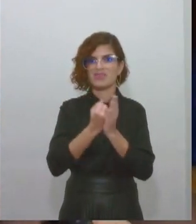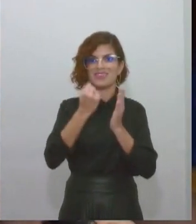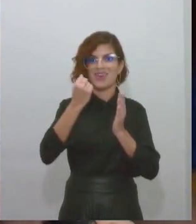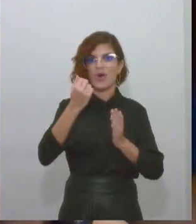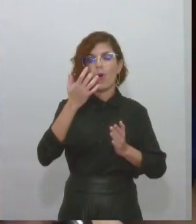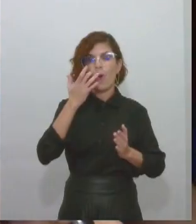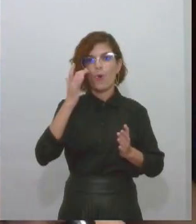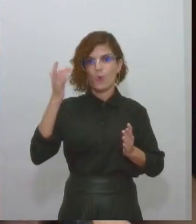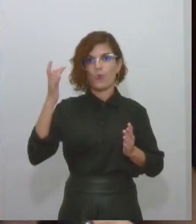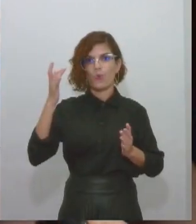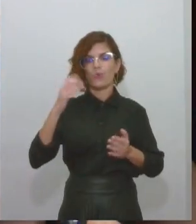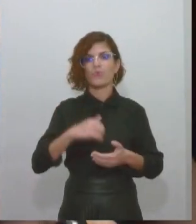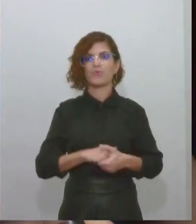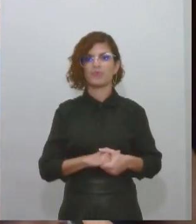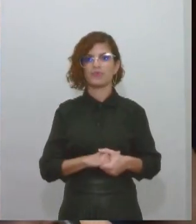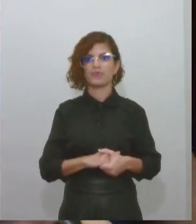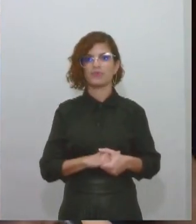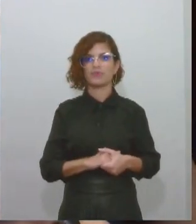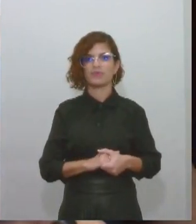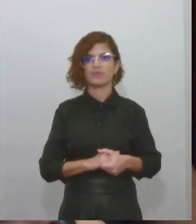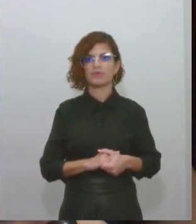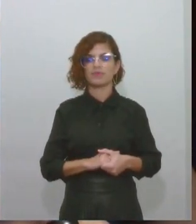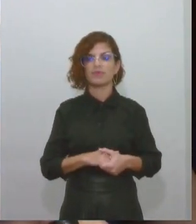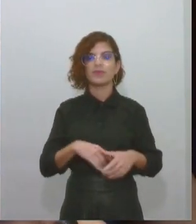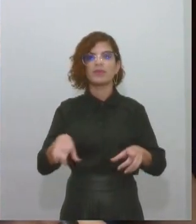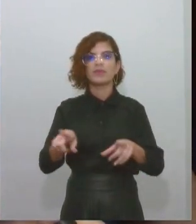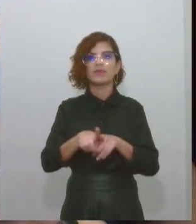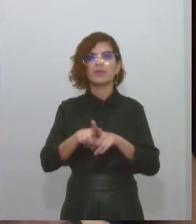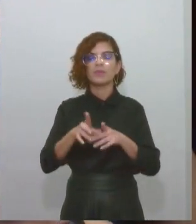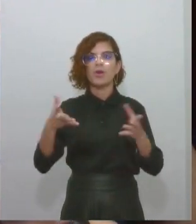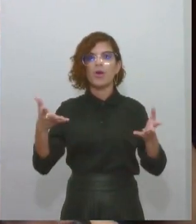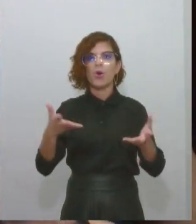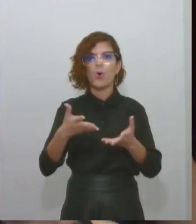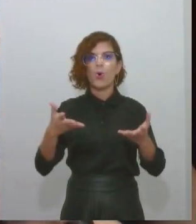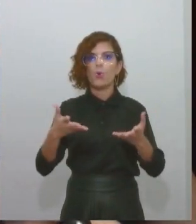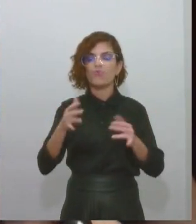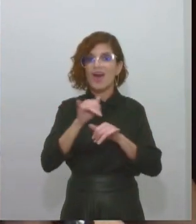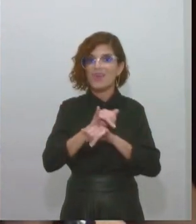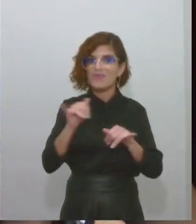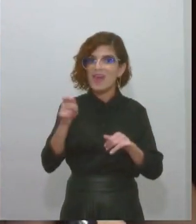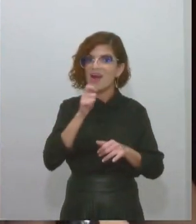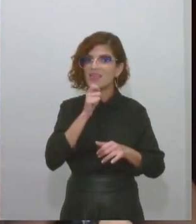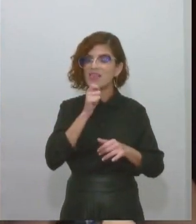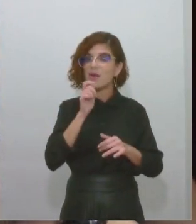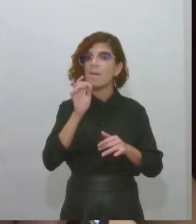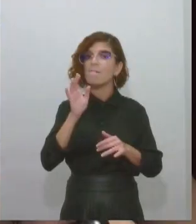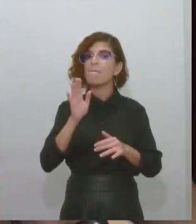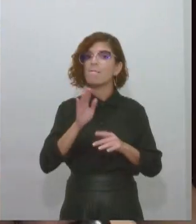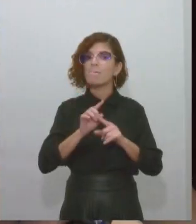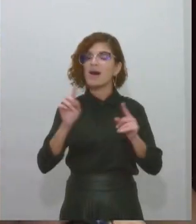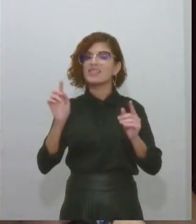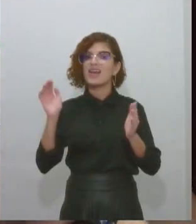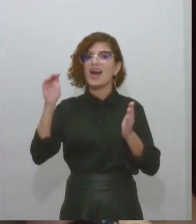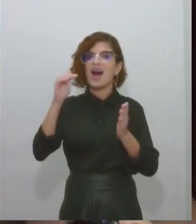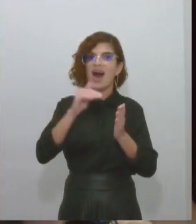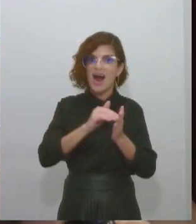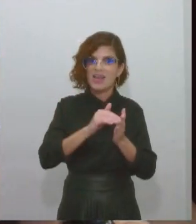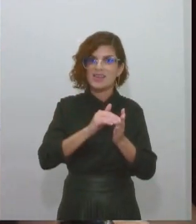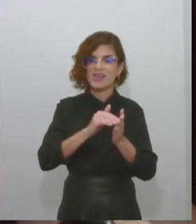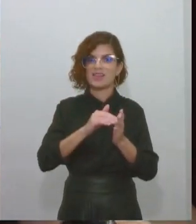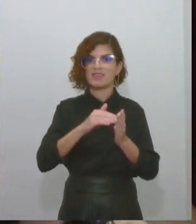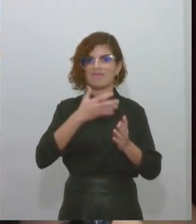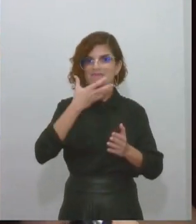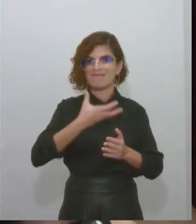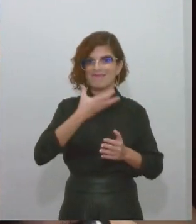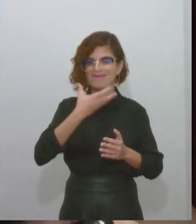Também, hoje, ainda não será anunciado, mas até o final do ano, porque os alunos estão participando agora das feiras de ciência, também os